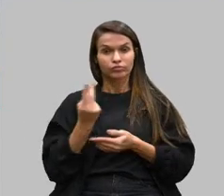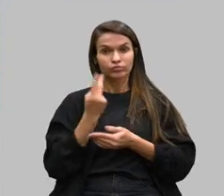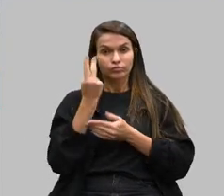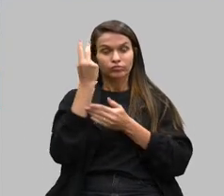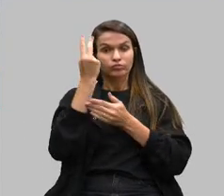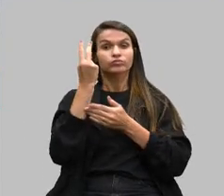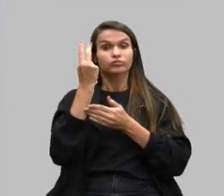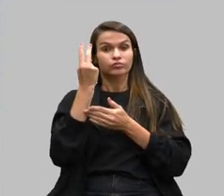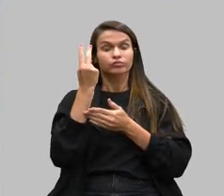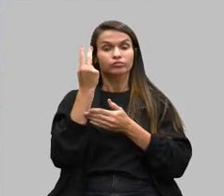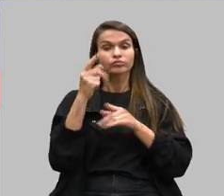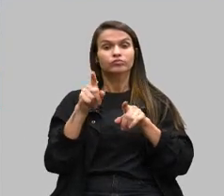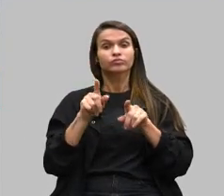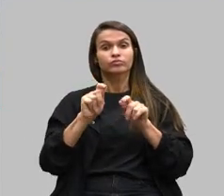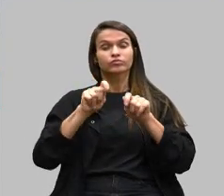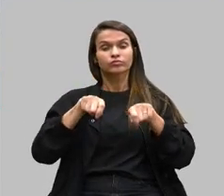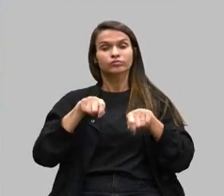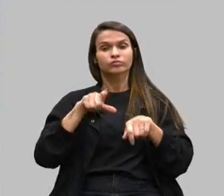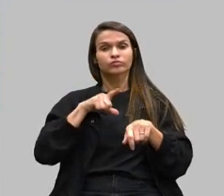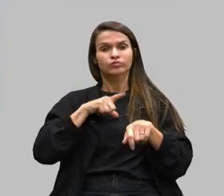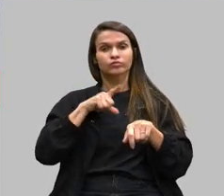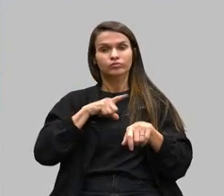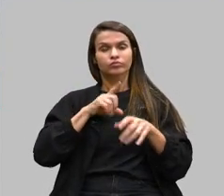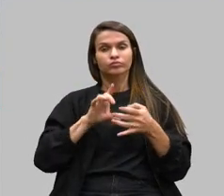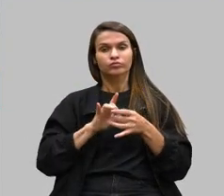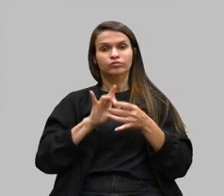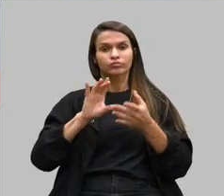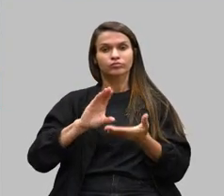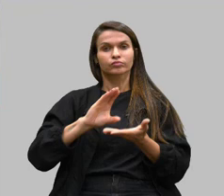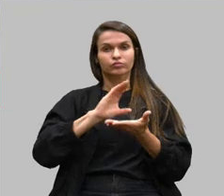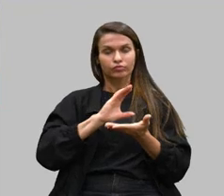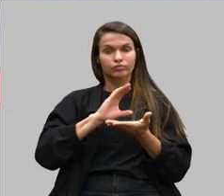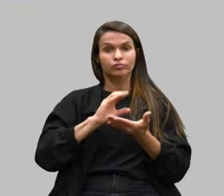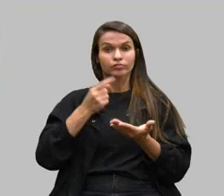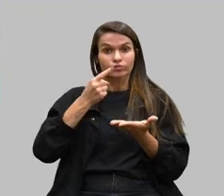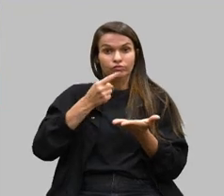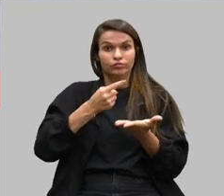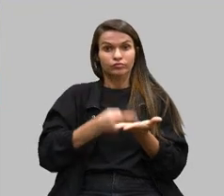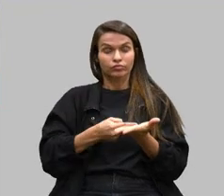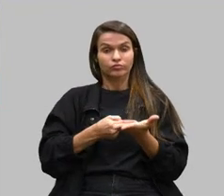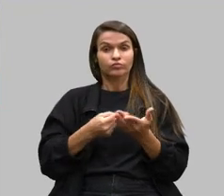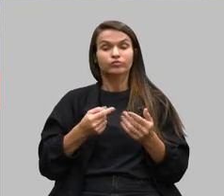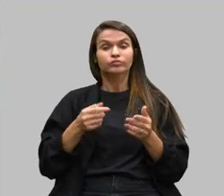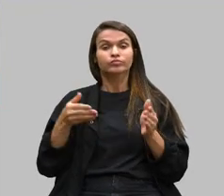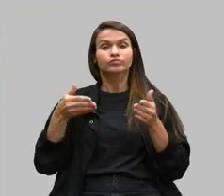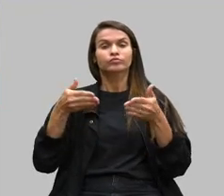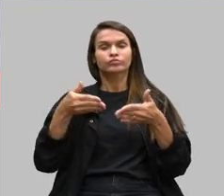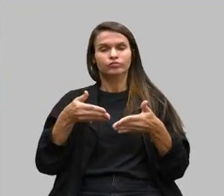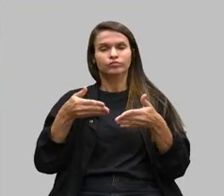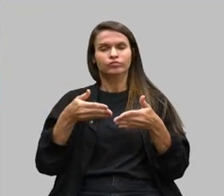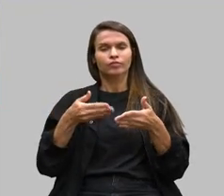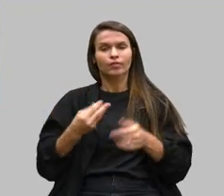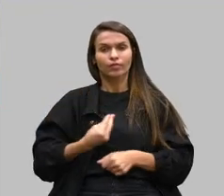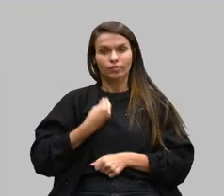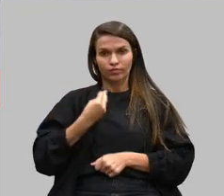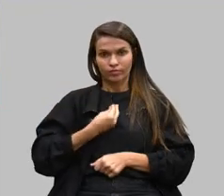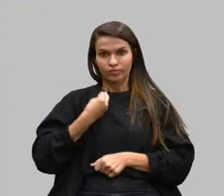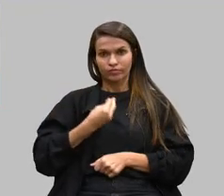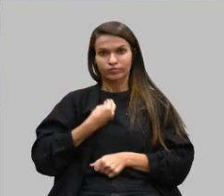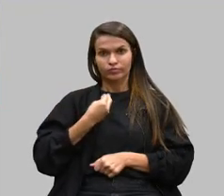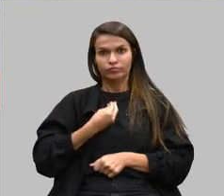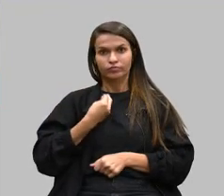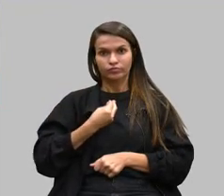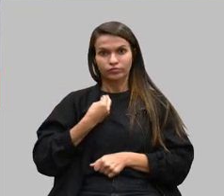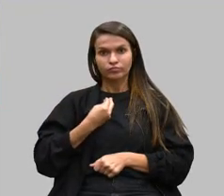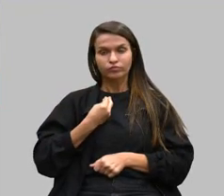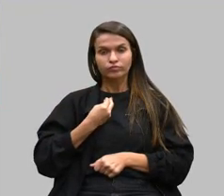ter à disposição esses recursos para fazer esses aportes levando em consideração a participação eh da malha